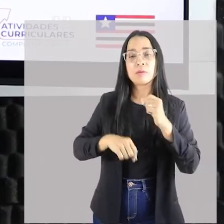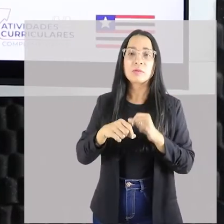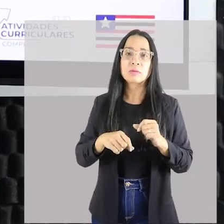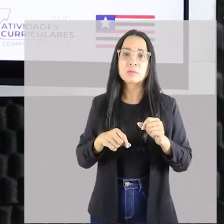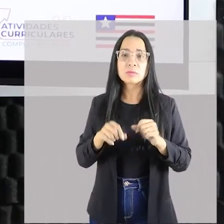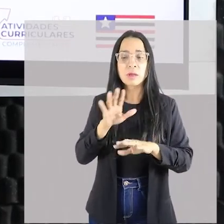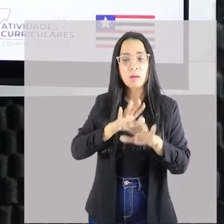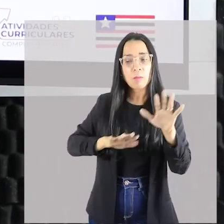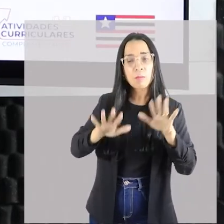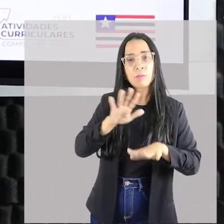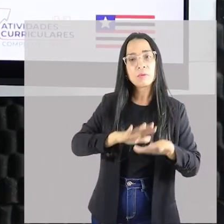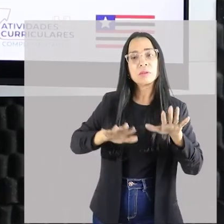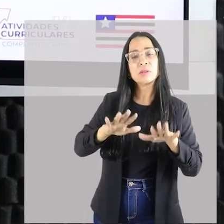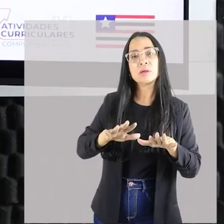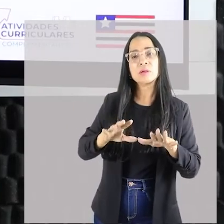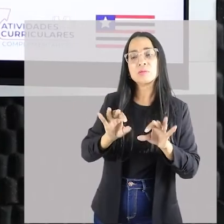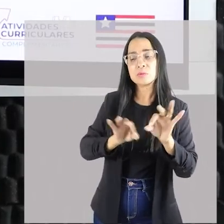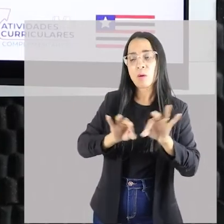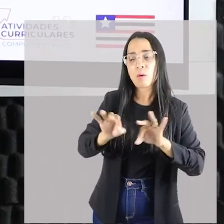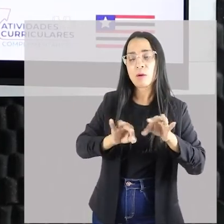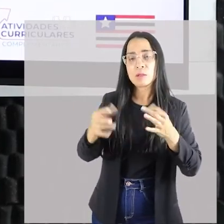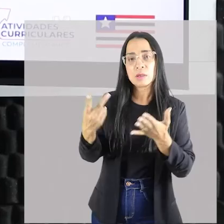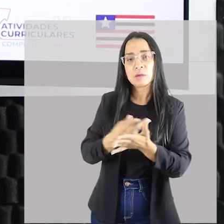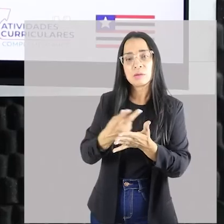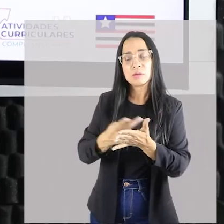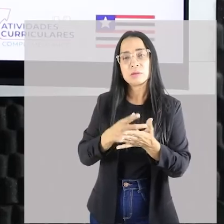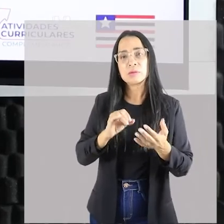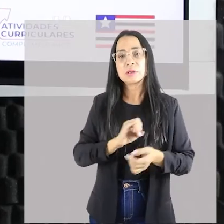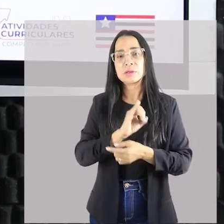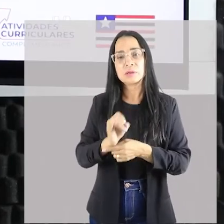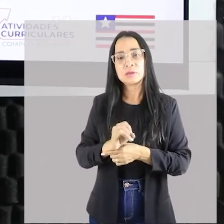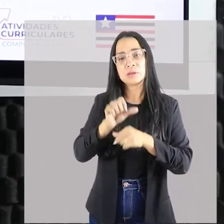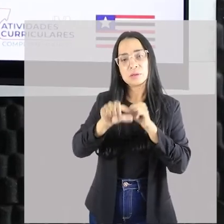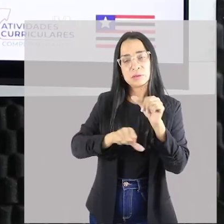aí de reparar esses erros, tá certo? Se essas mutações vão